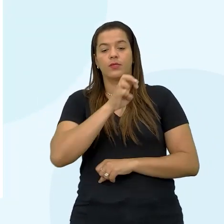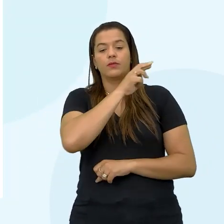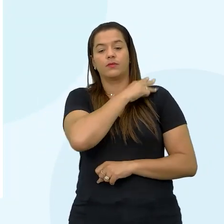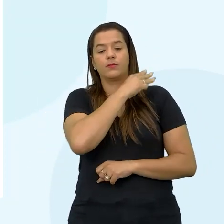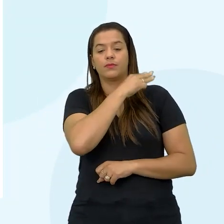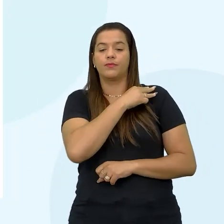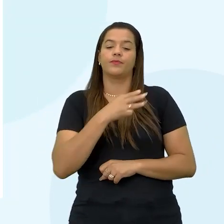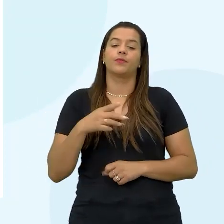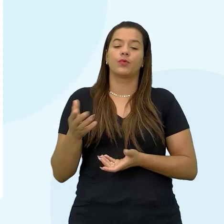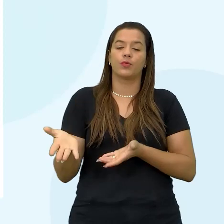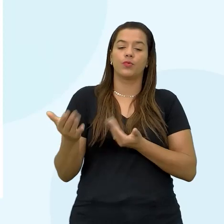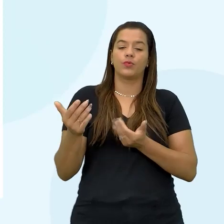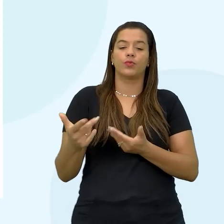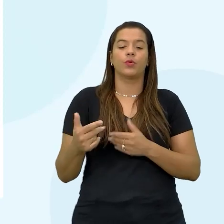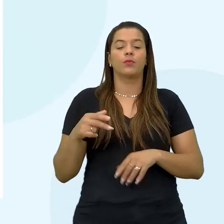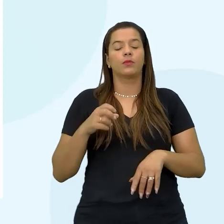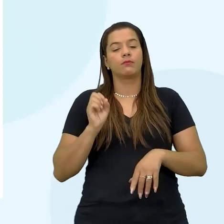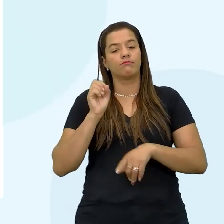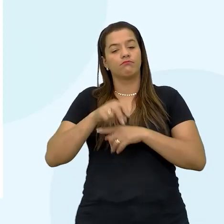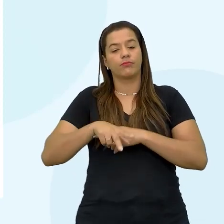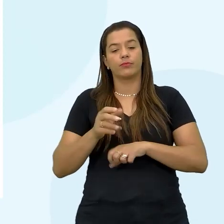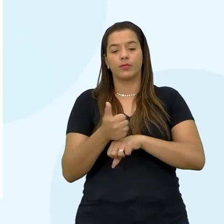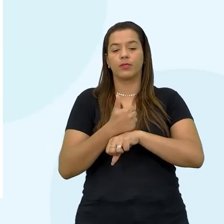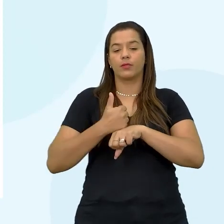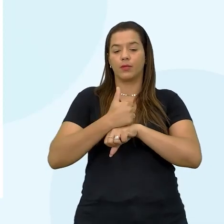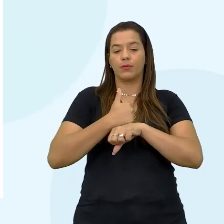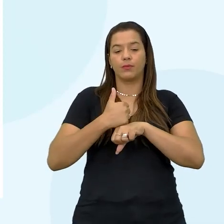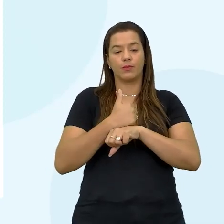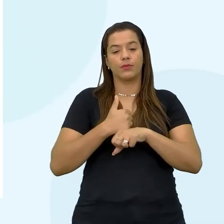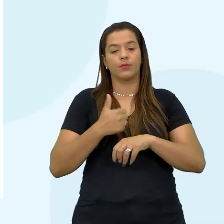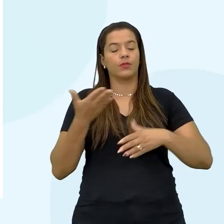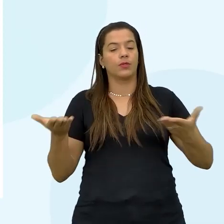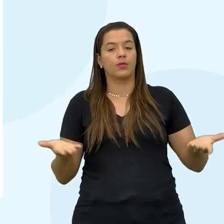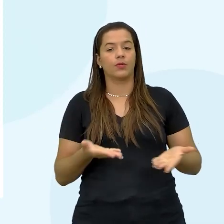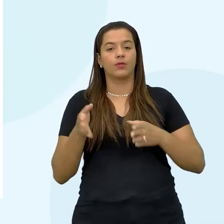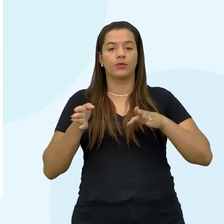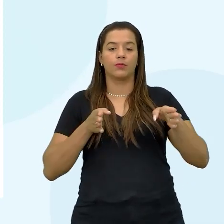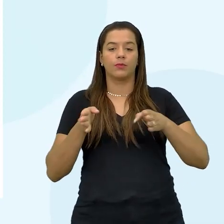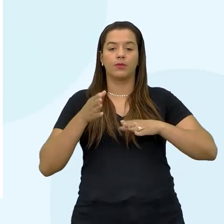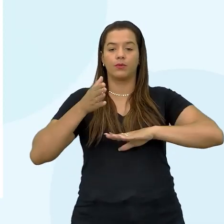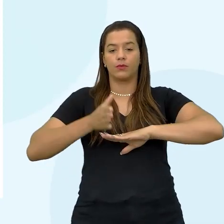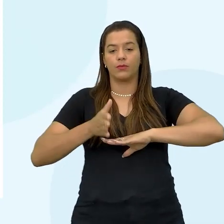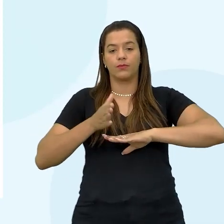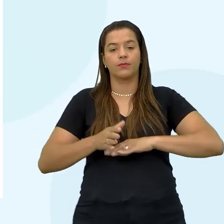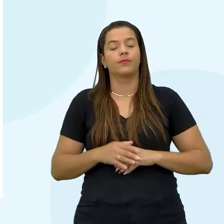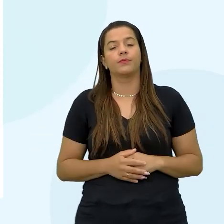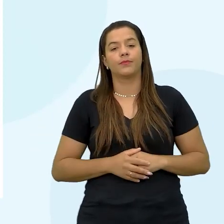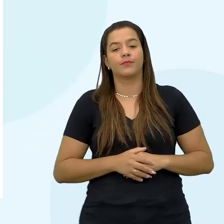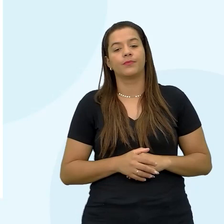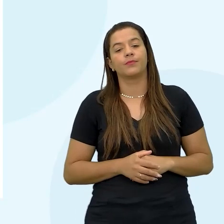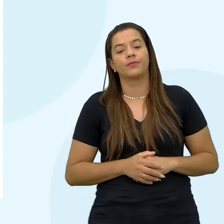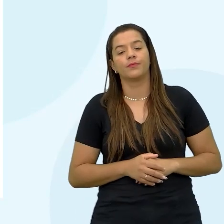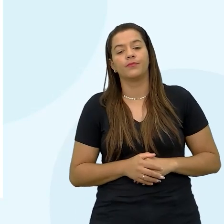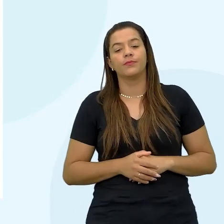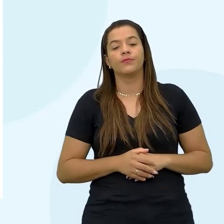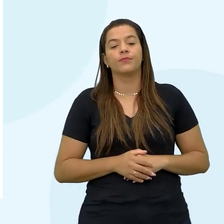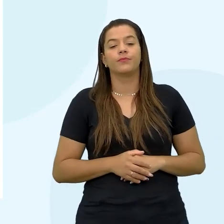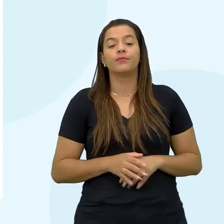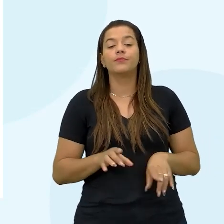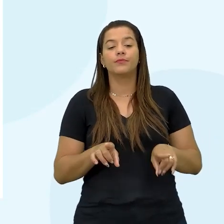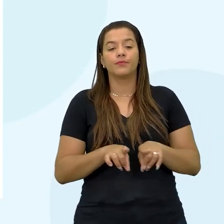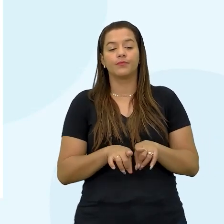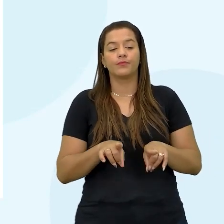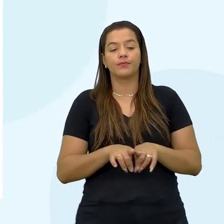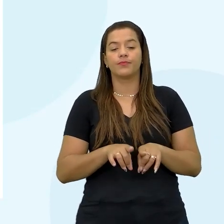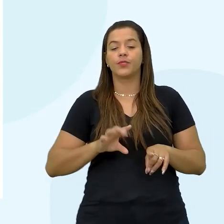o jovem e a busca profissional na contemporaneidade. Fizemos um recorte também dentro do